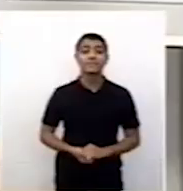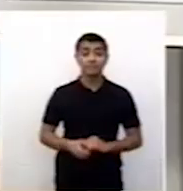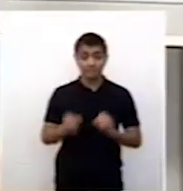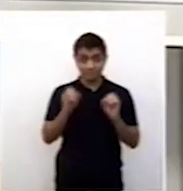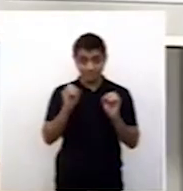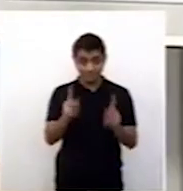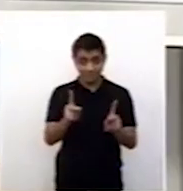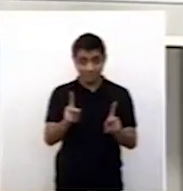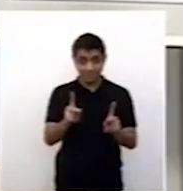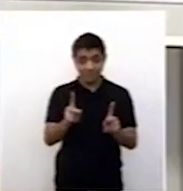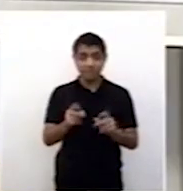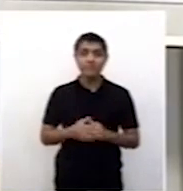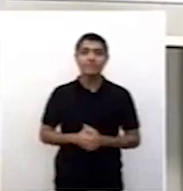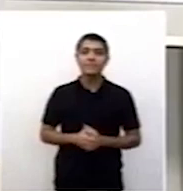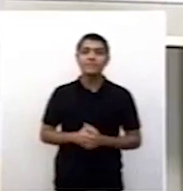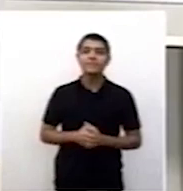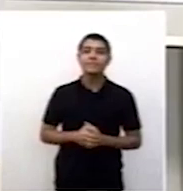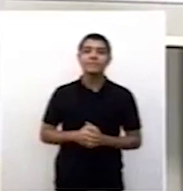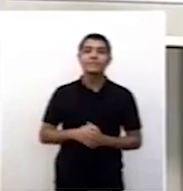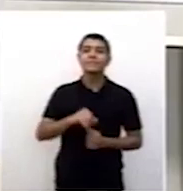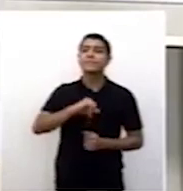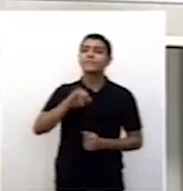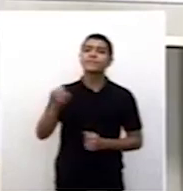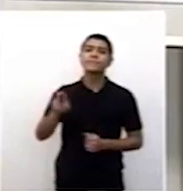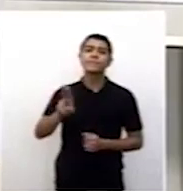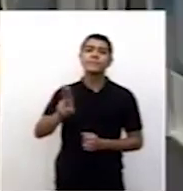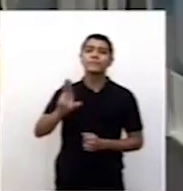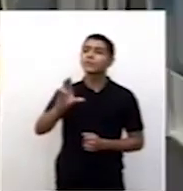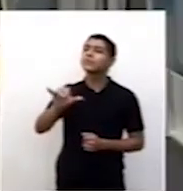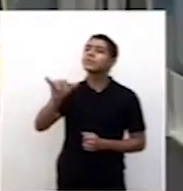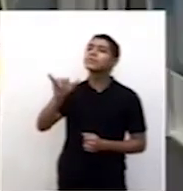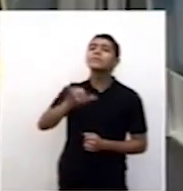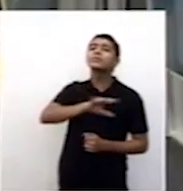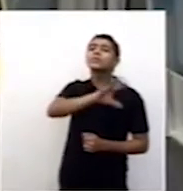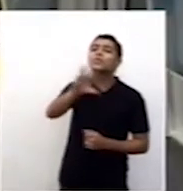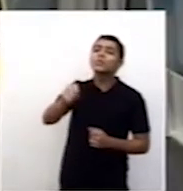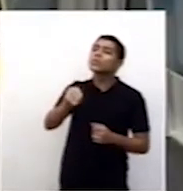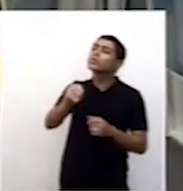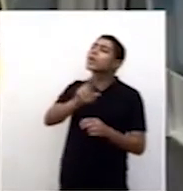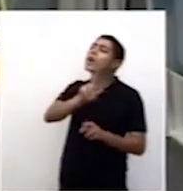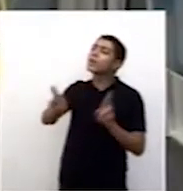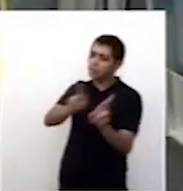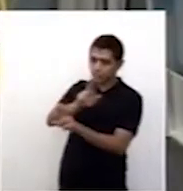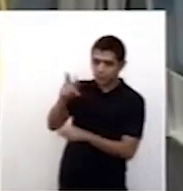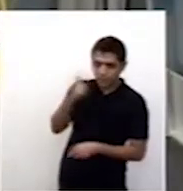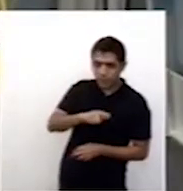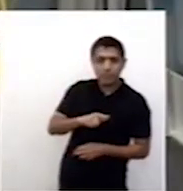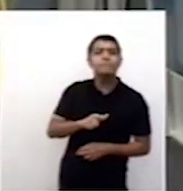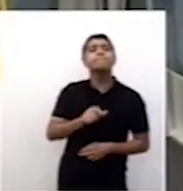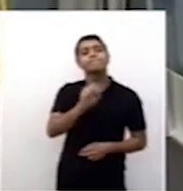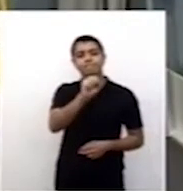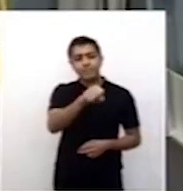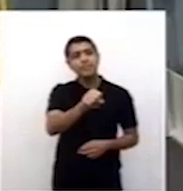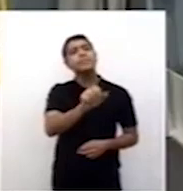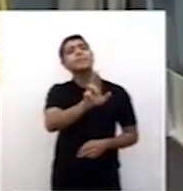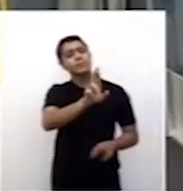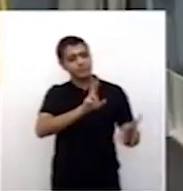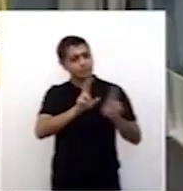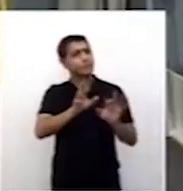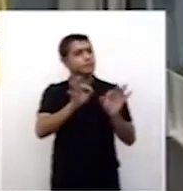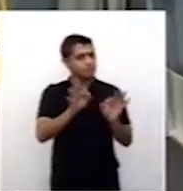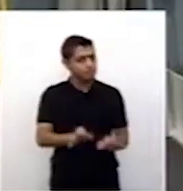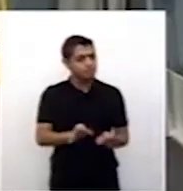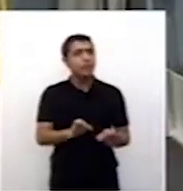Ok. Jussi, could you read their message to us? Yes, of course. Muitos alunos disseram que